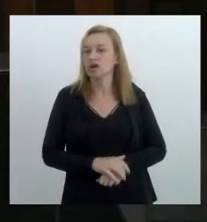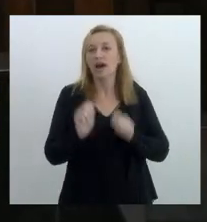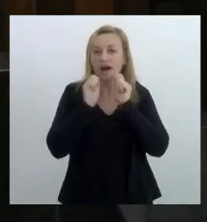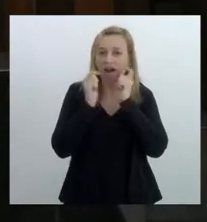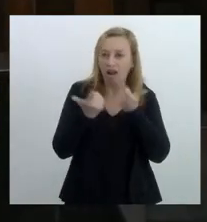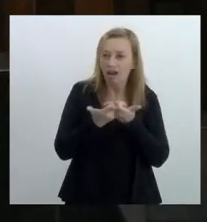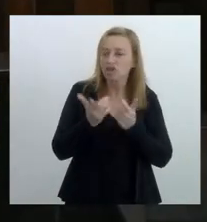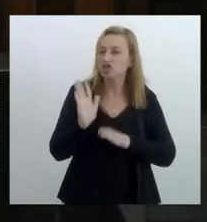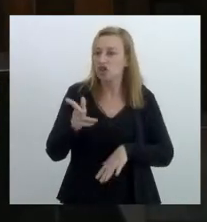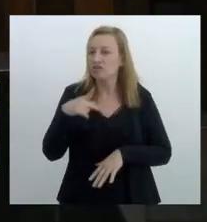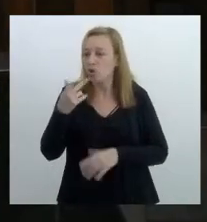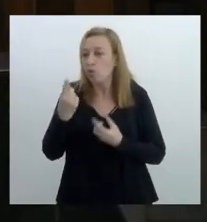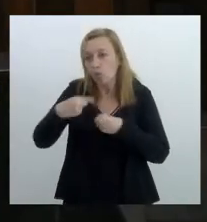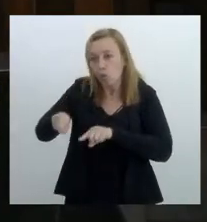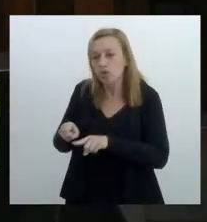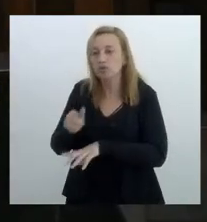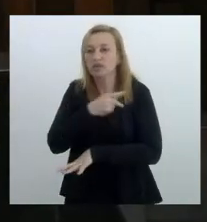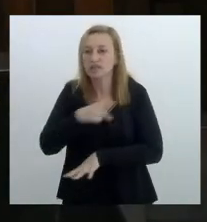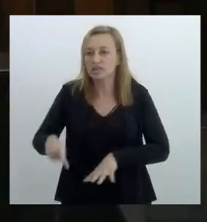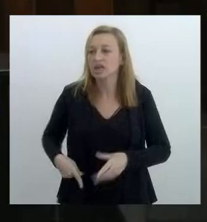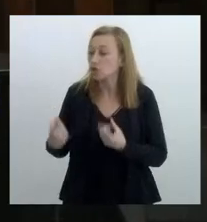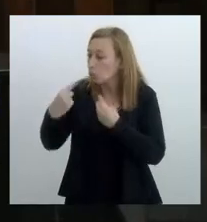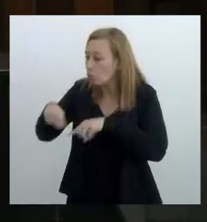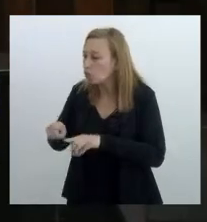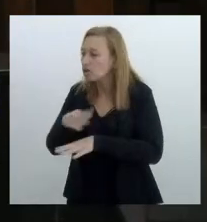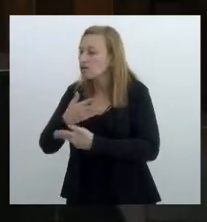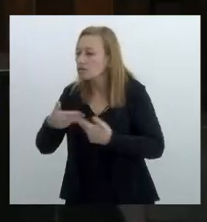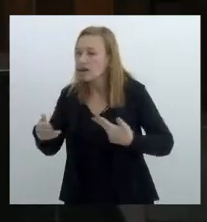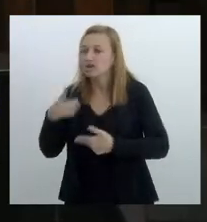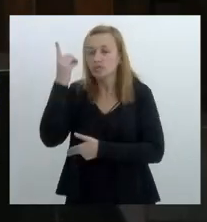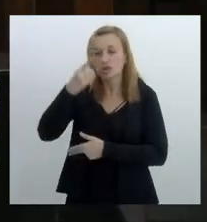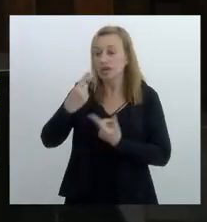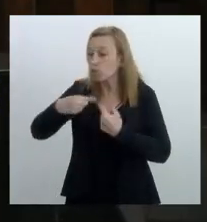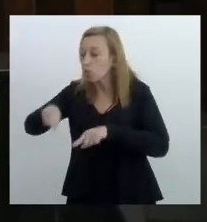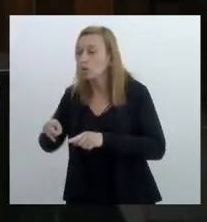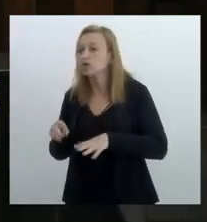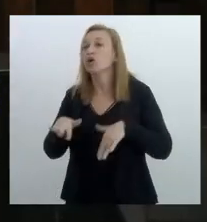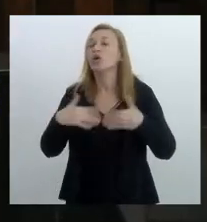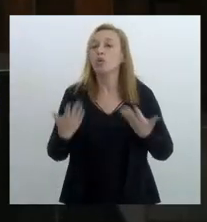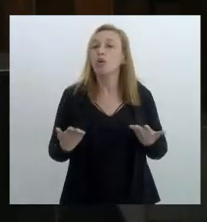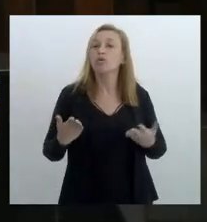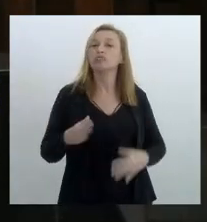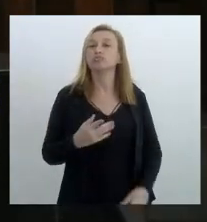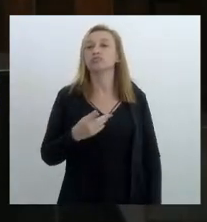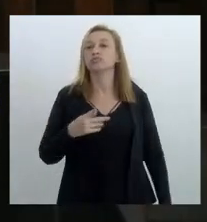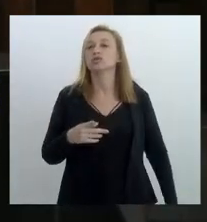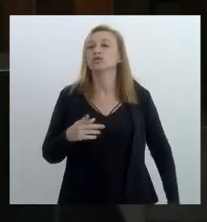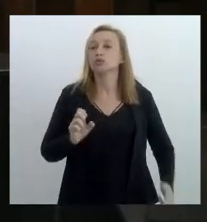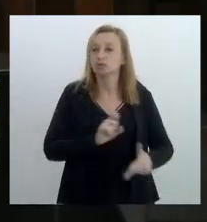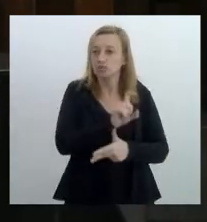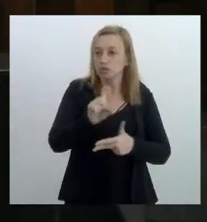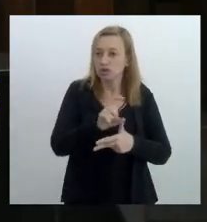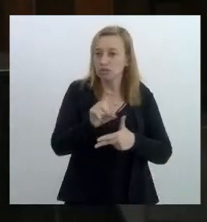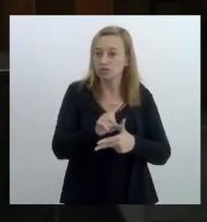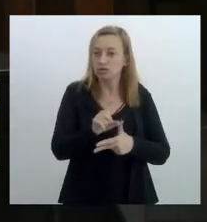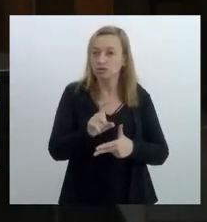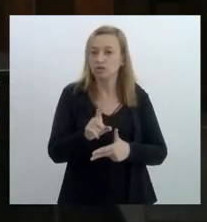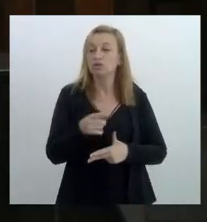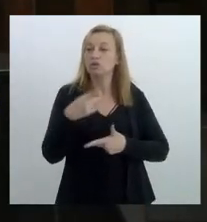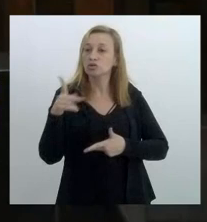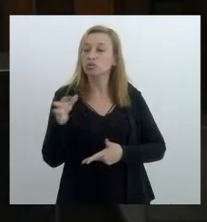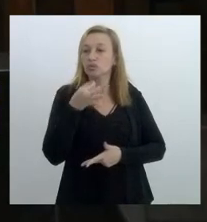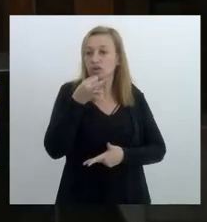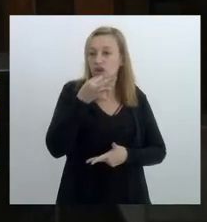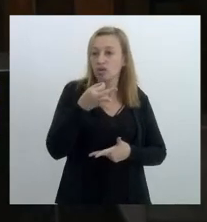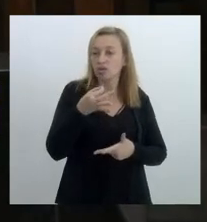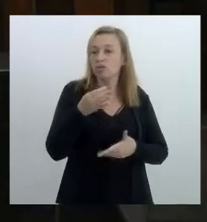já tem se posicionado contra, o presidente falou contra, muitos deputados falaram contra. Eu quero saber qual é a posição do Poder Executivo diante desse quadro da